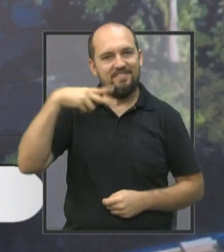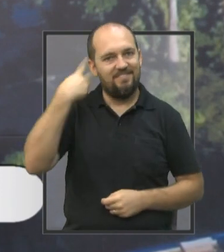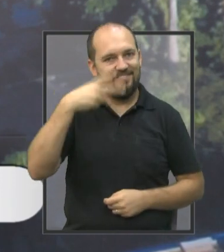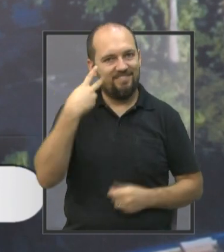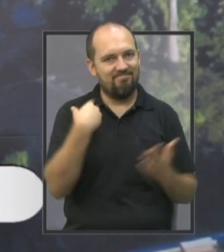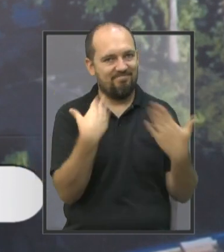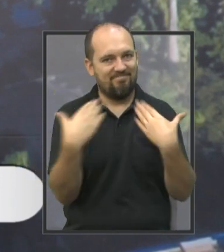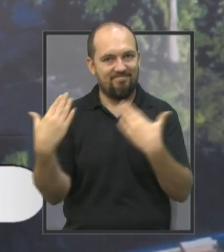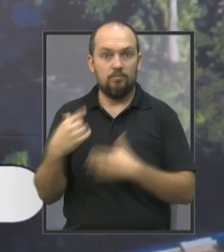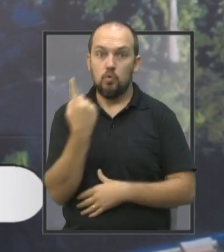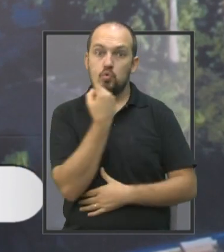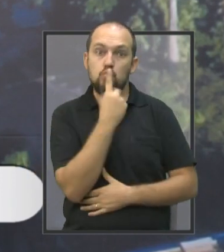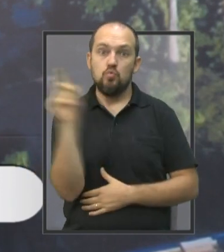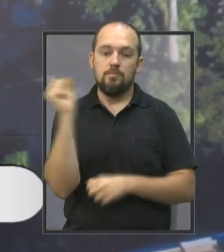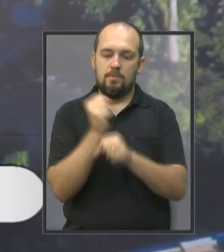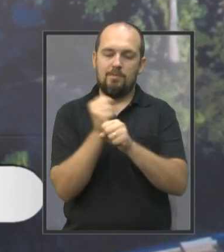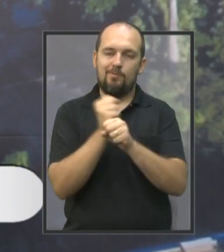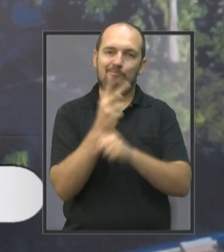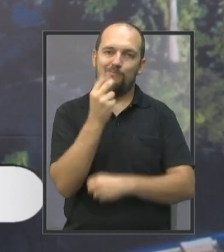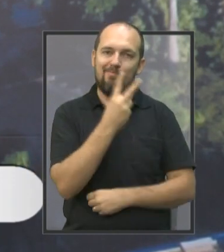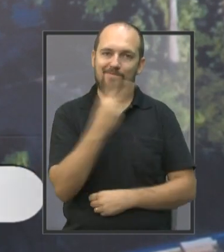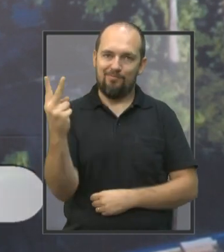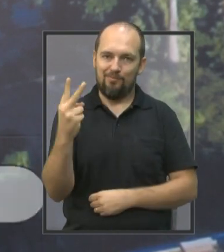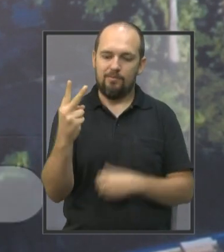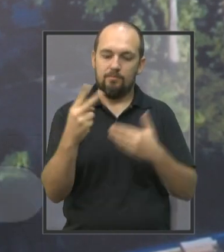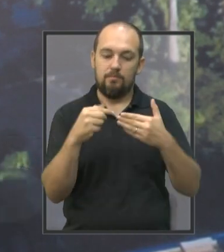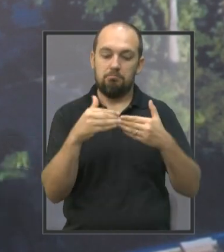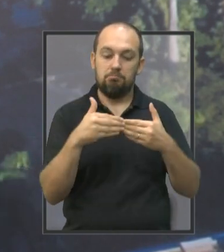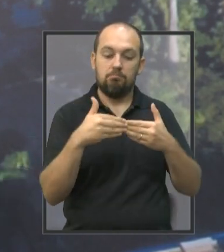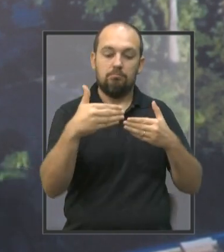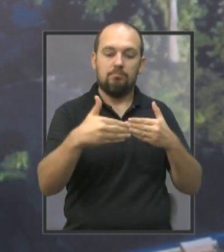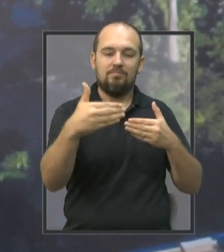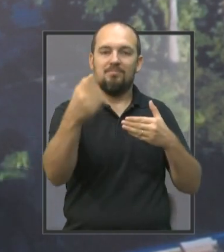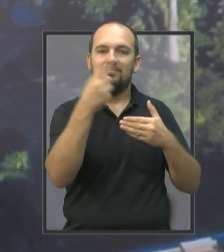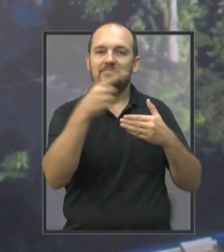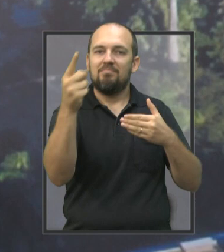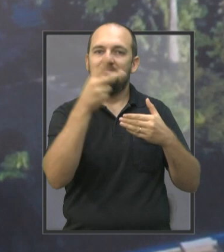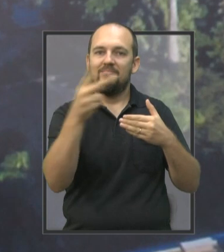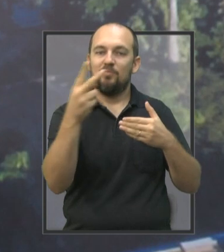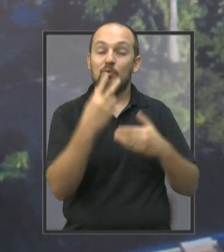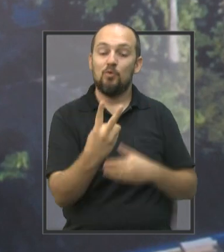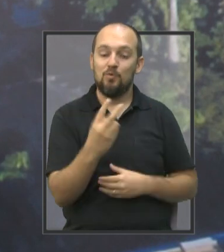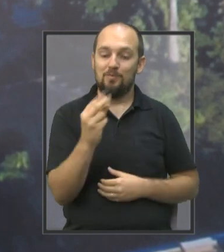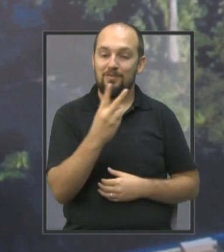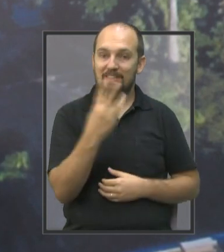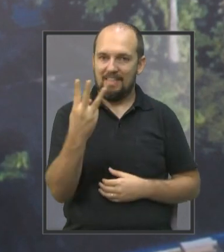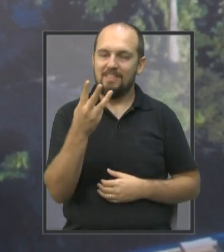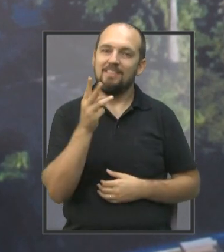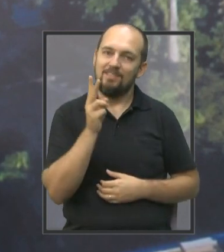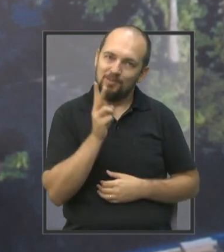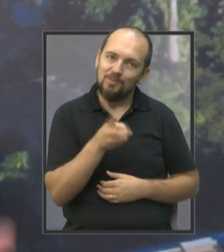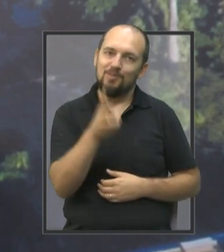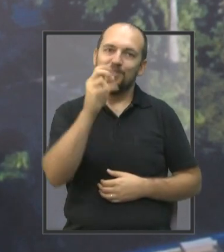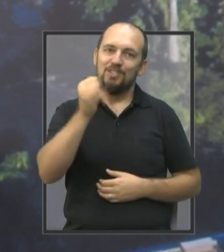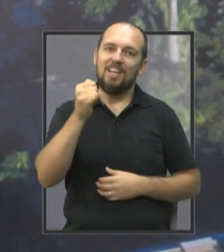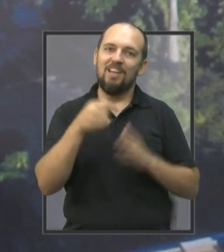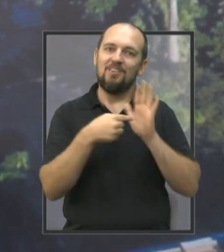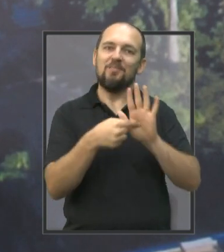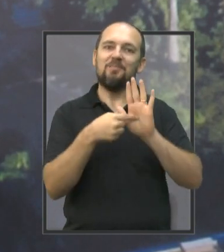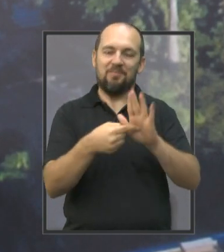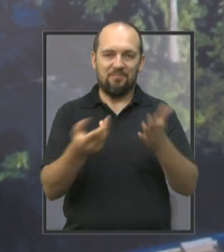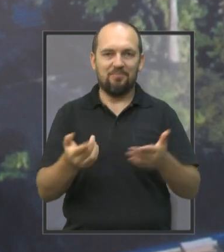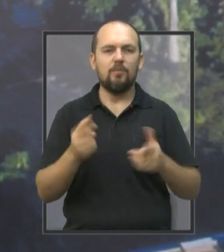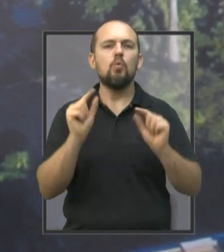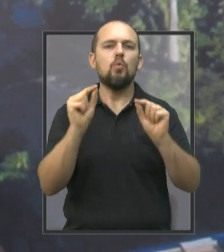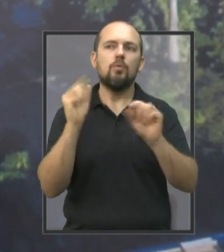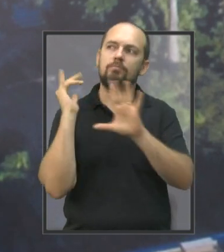de 2022 que ainda será reprisada nas primeiras semanas de 2023. É a oportunidade da gente fazer um balanço do trabalho